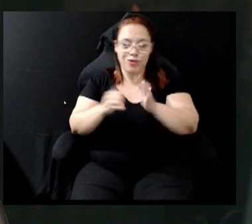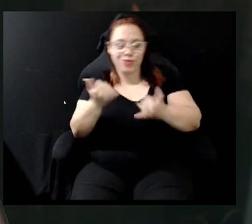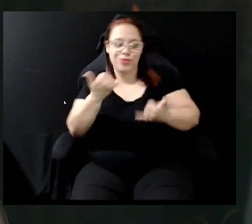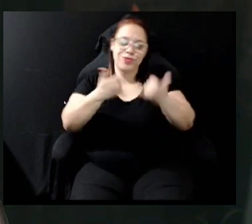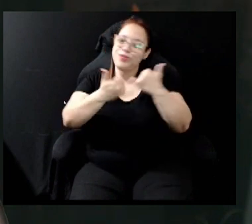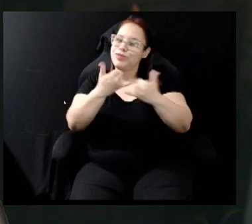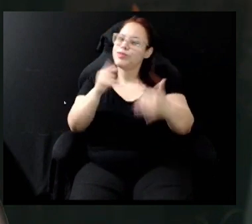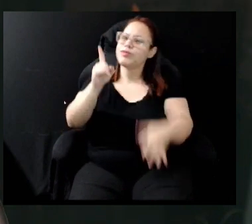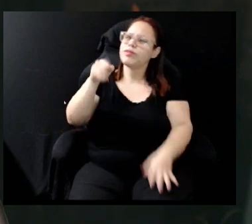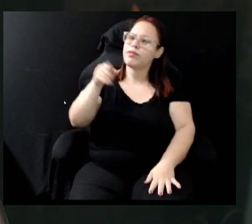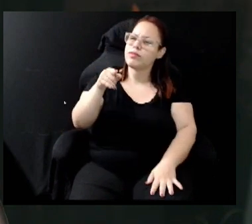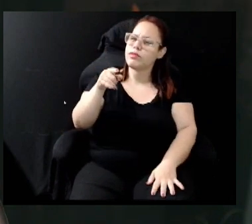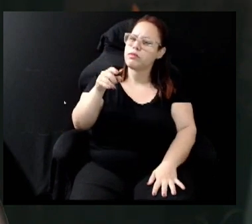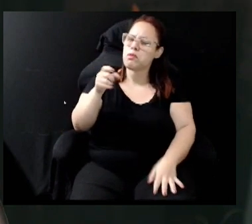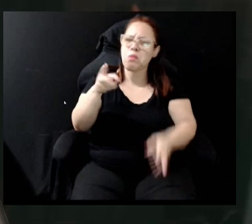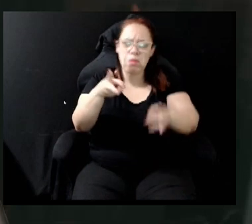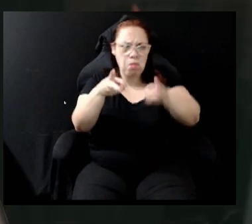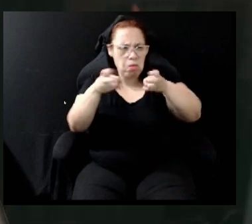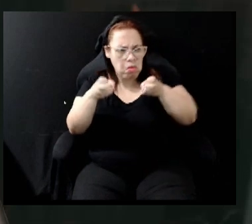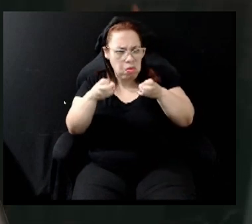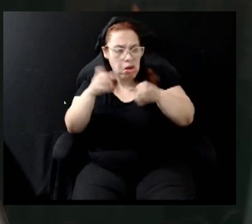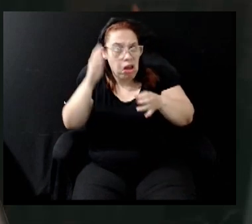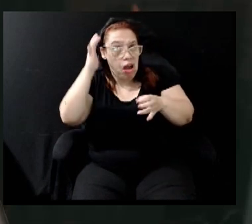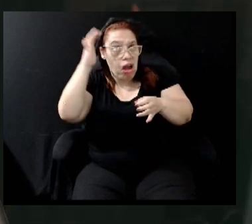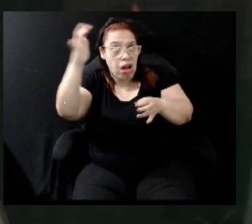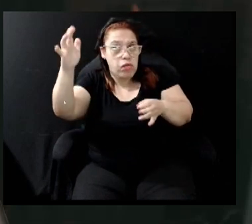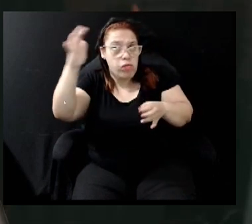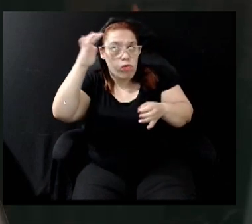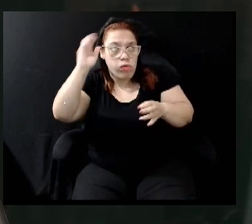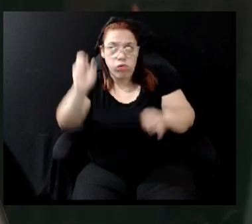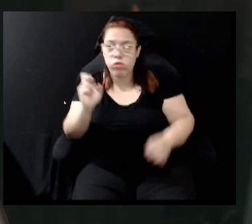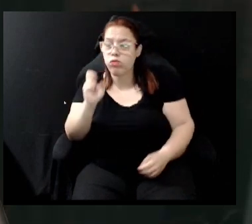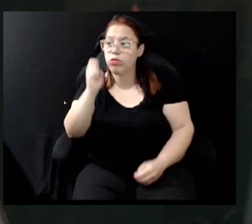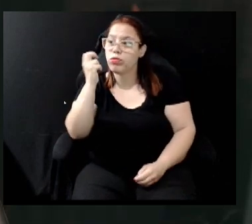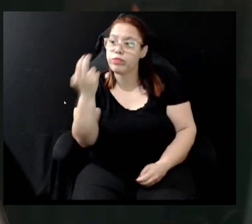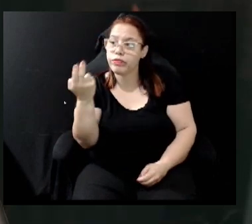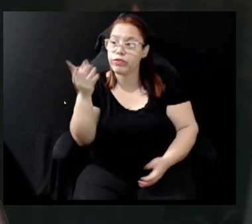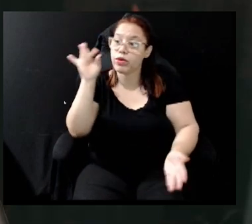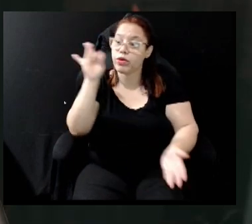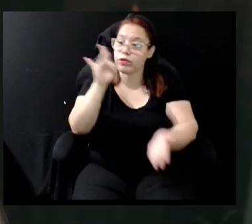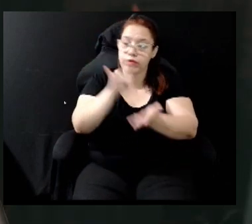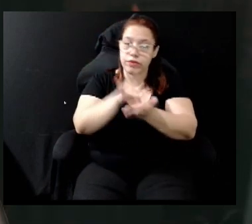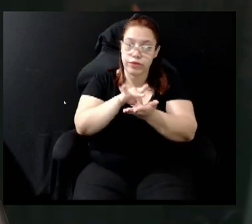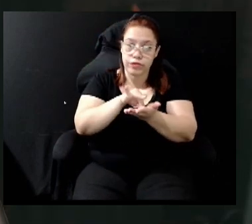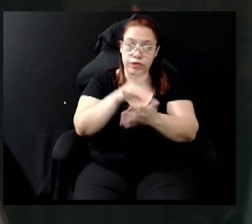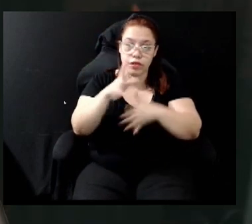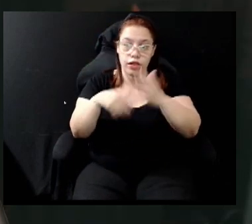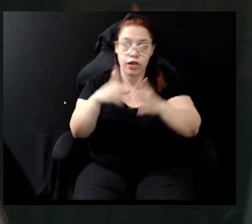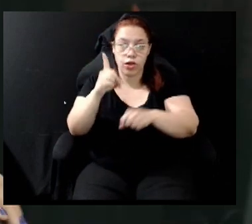apenas uma percepção nostálgica ou há algo real nisso? Doutora Priscila,